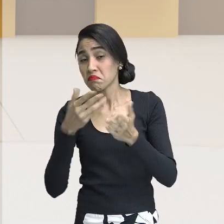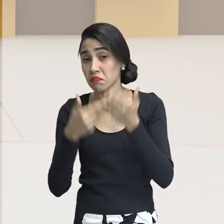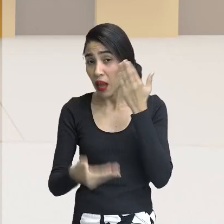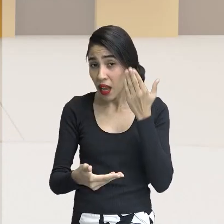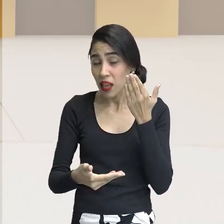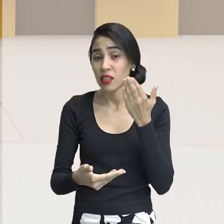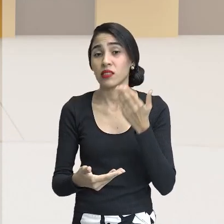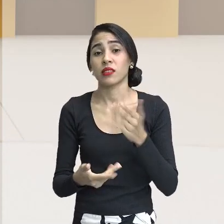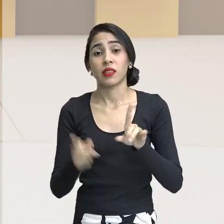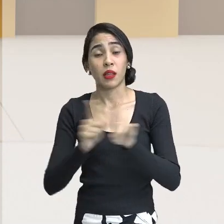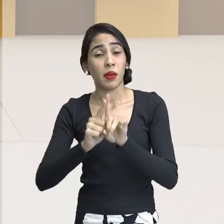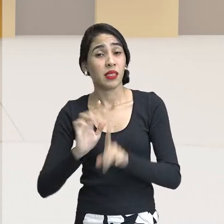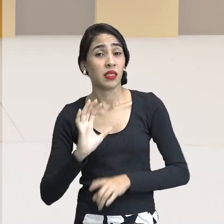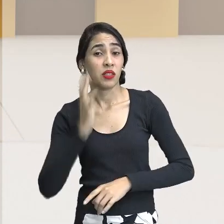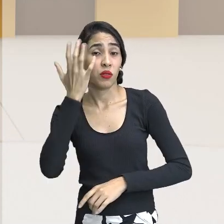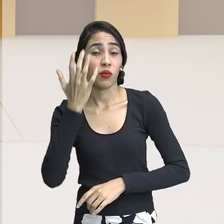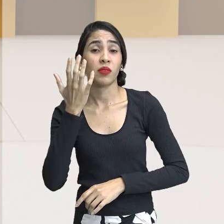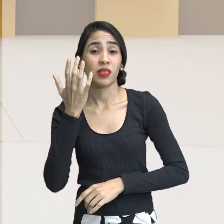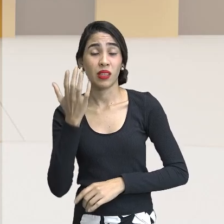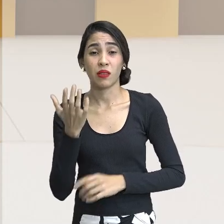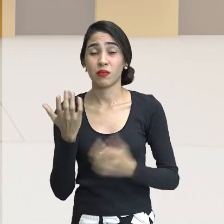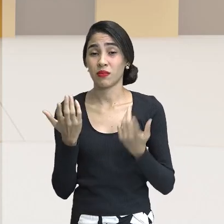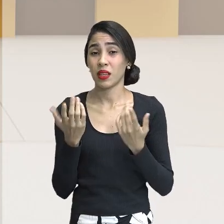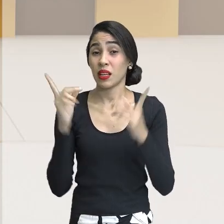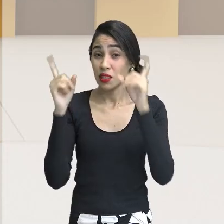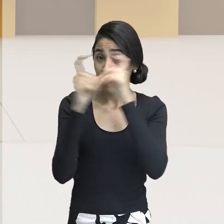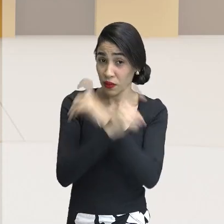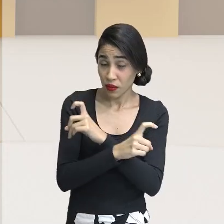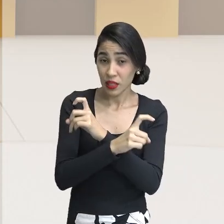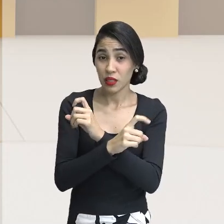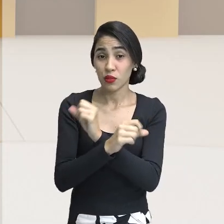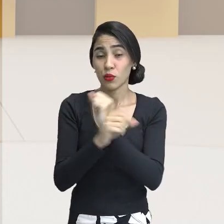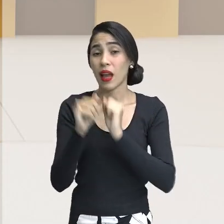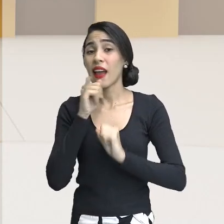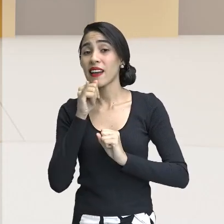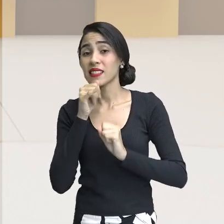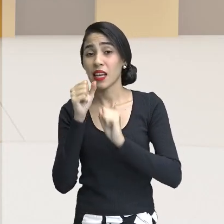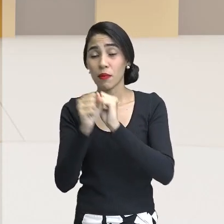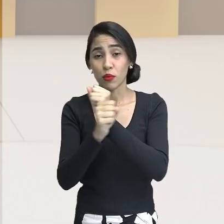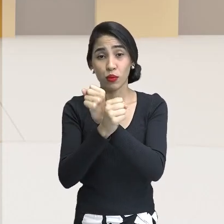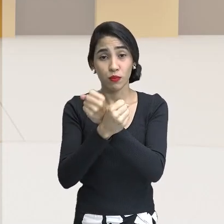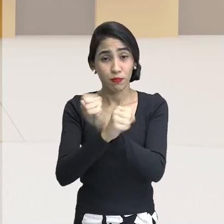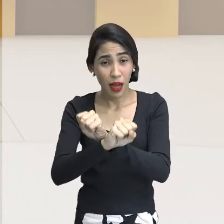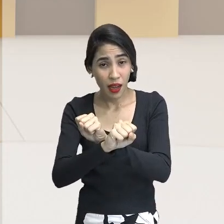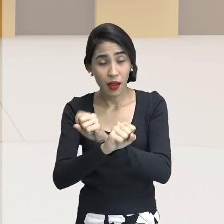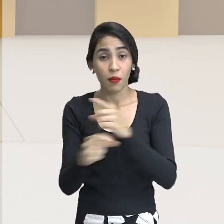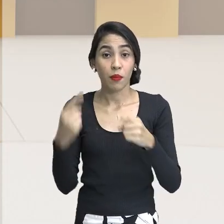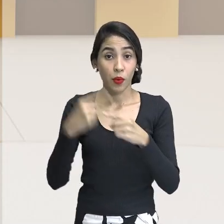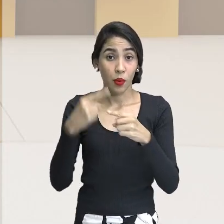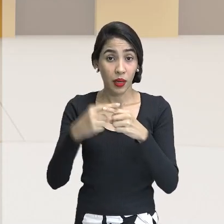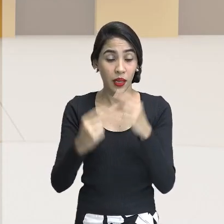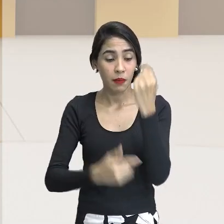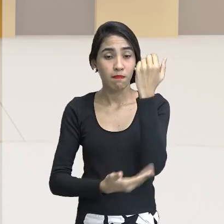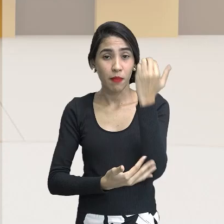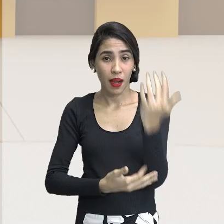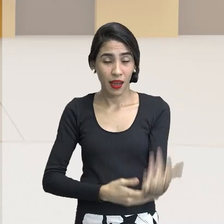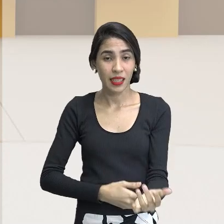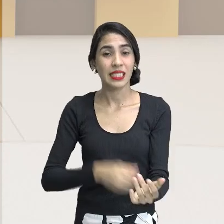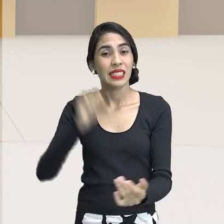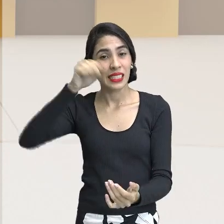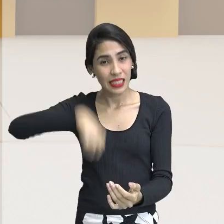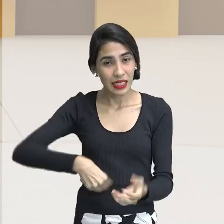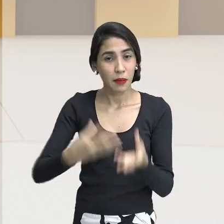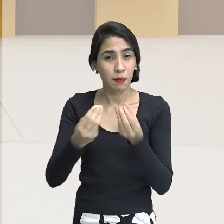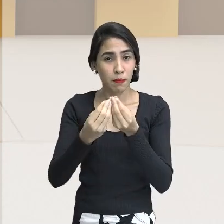causa uma situação análoga à escravidão, porque o desmatamento, gente, ele é sim